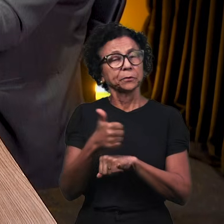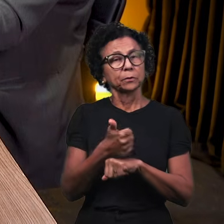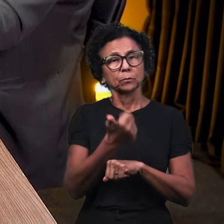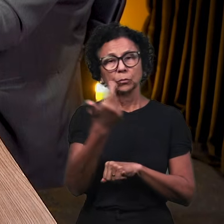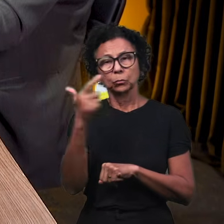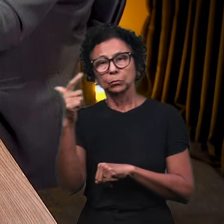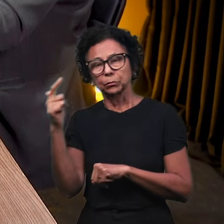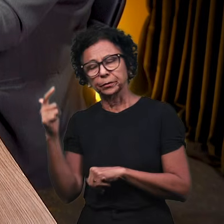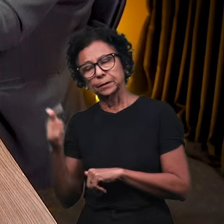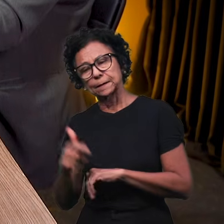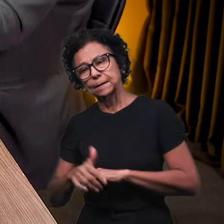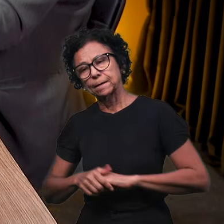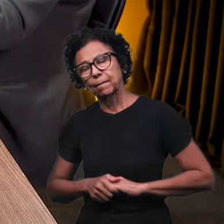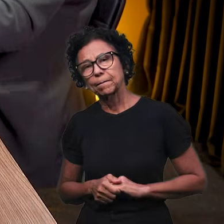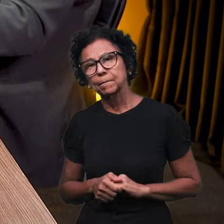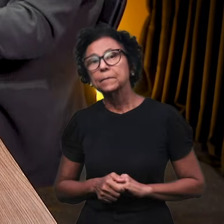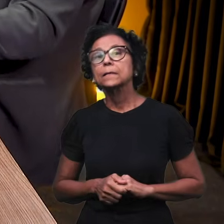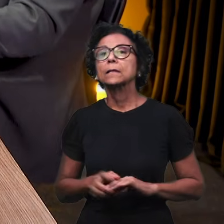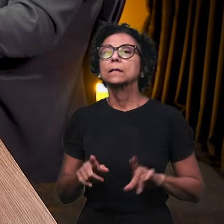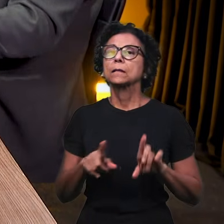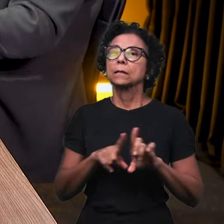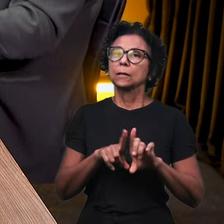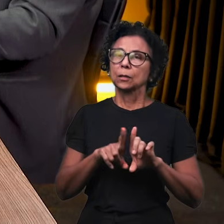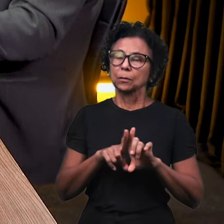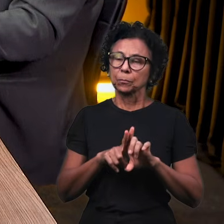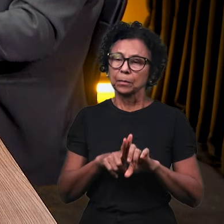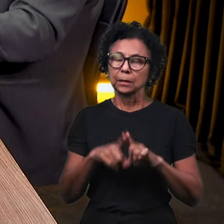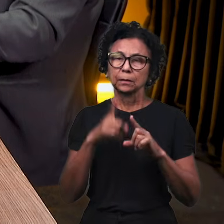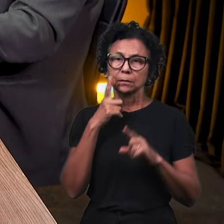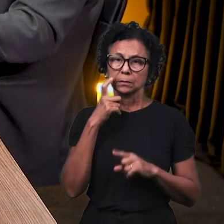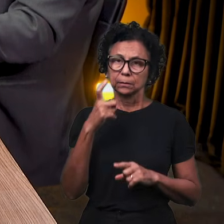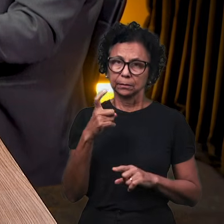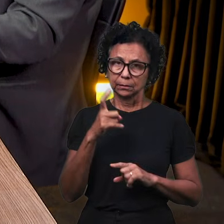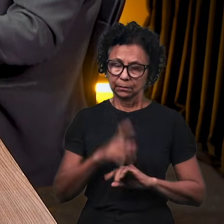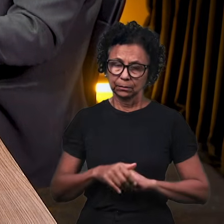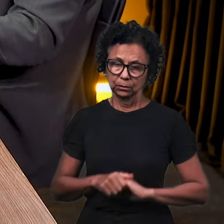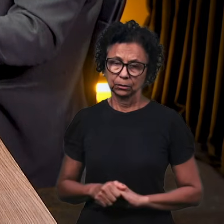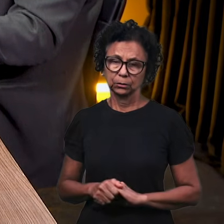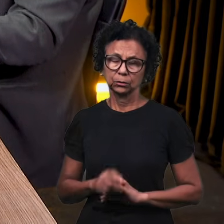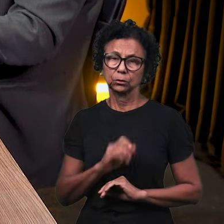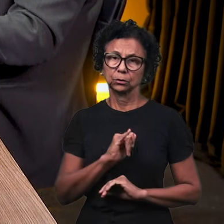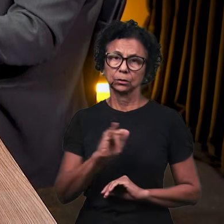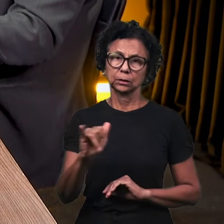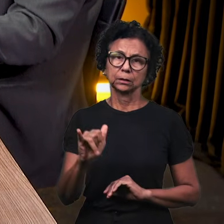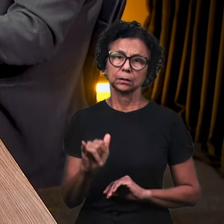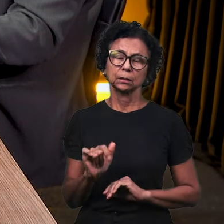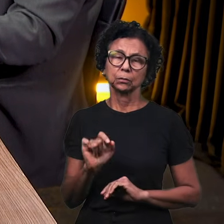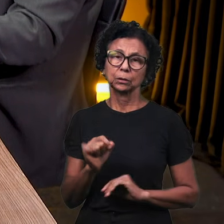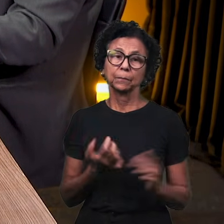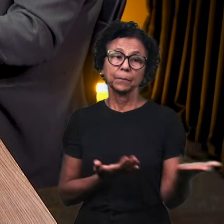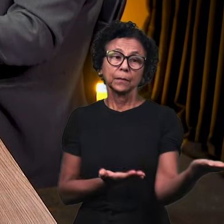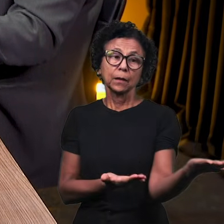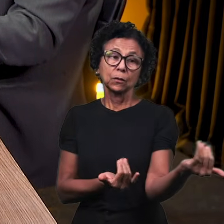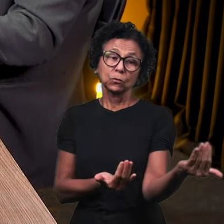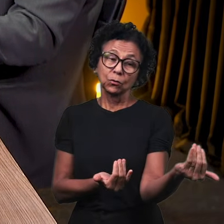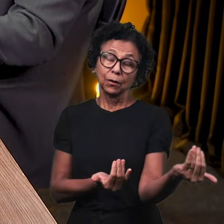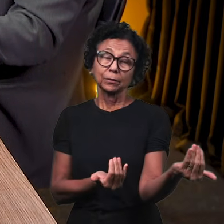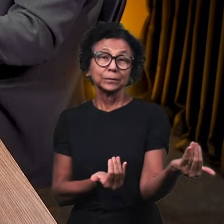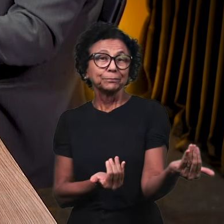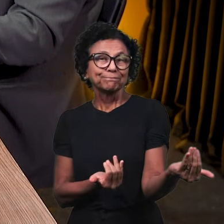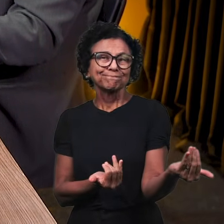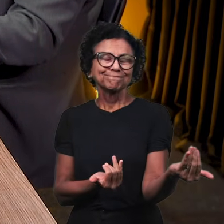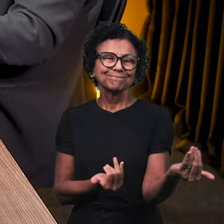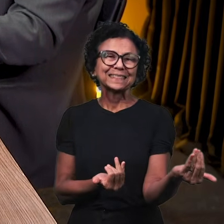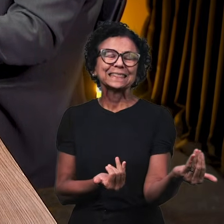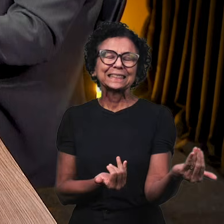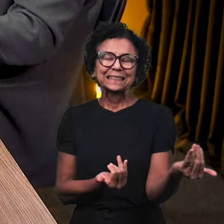Não podemos... vale a pena ressaltar aqui um aspecto interessante, porque o jovem é uma fase